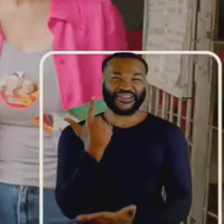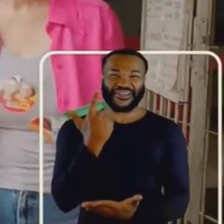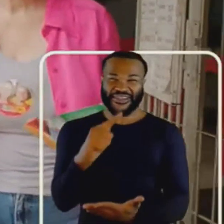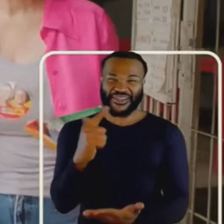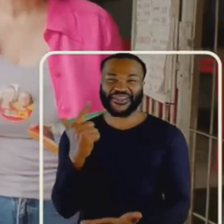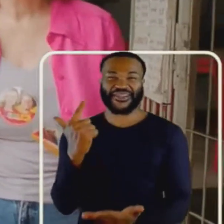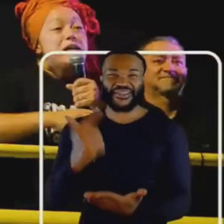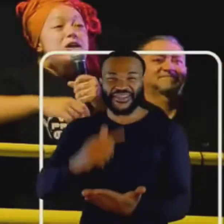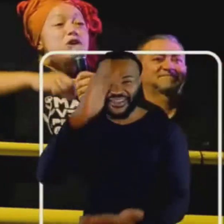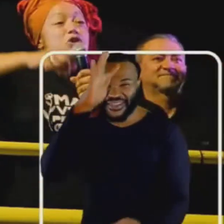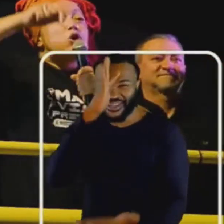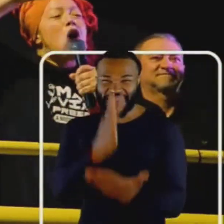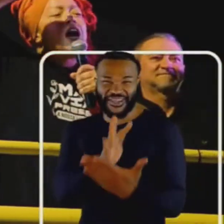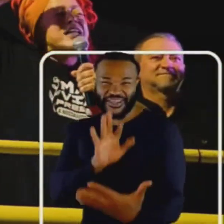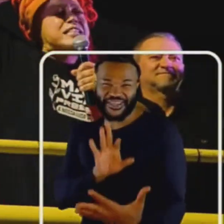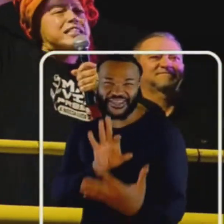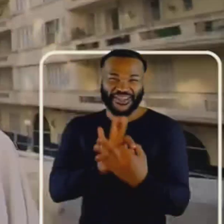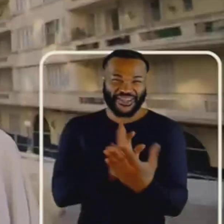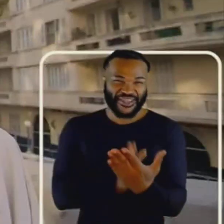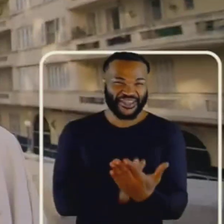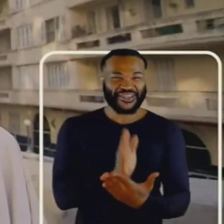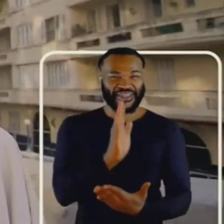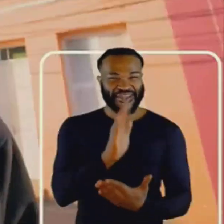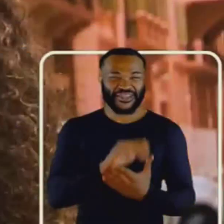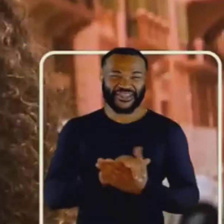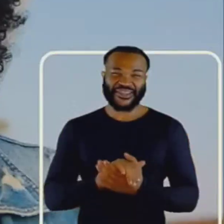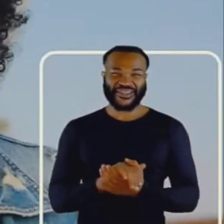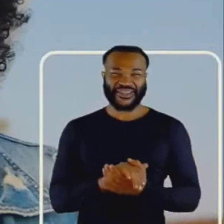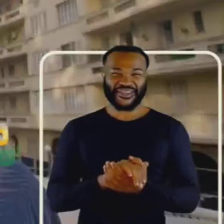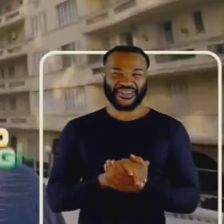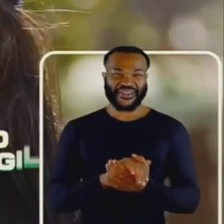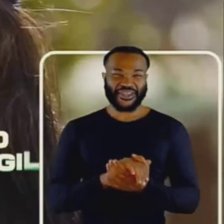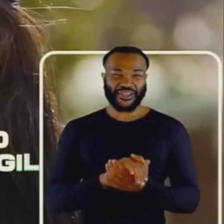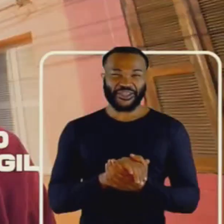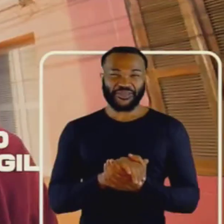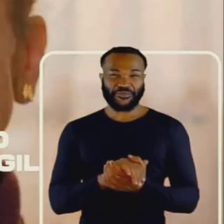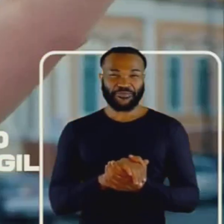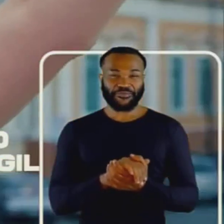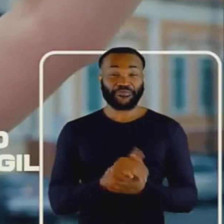não costuma falhar. Olê, olê, olá, lá.